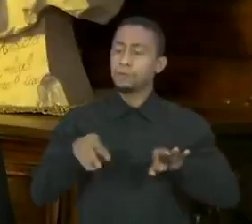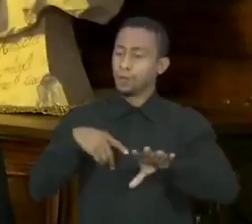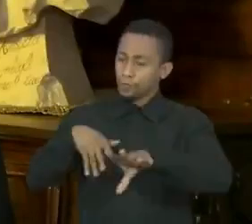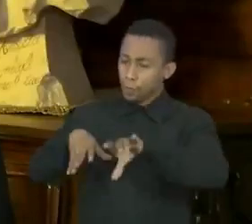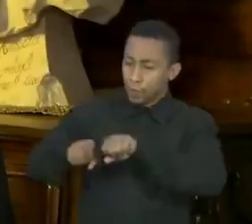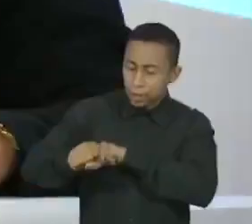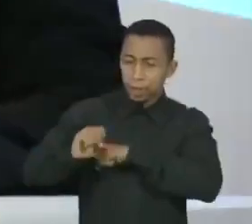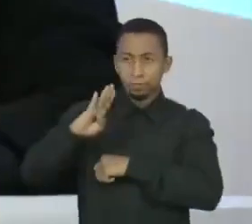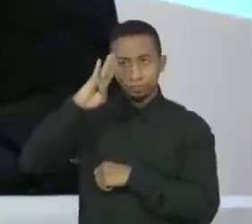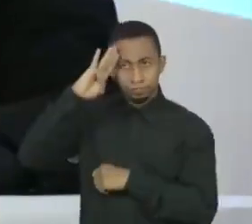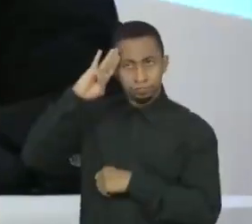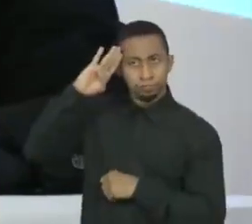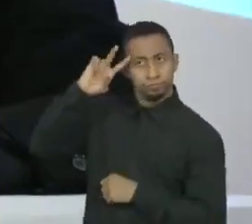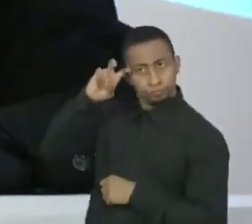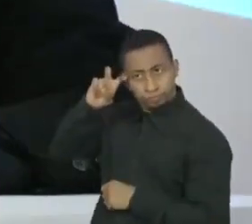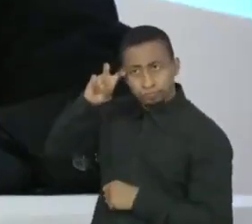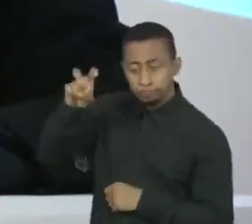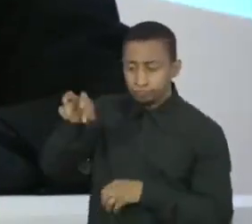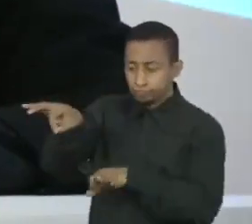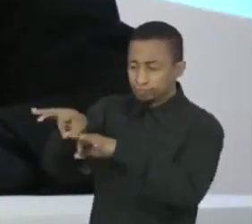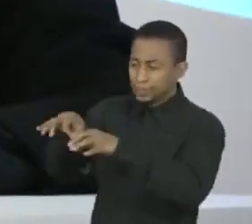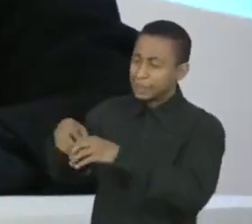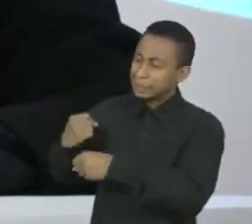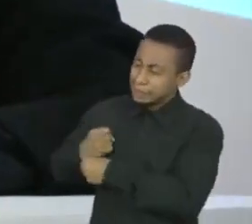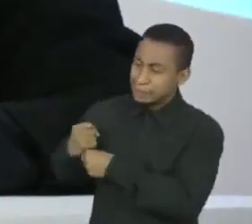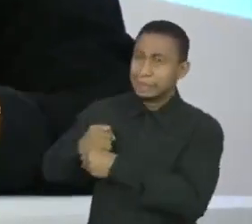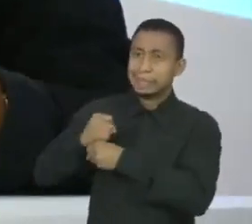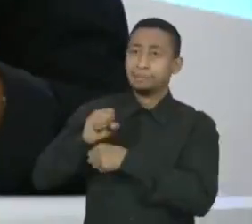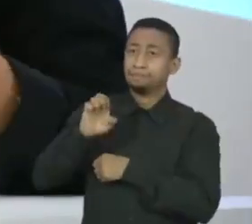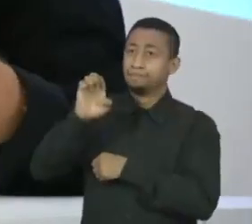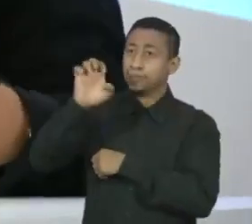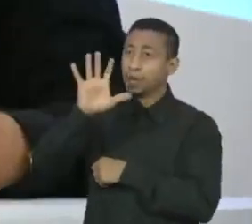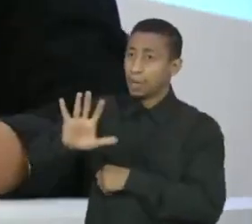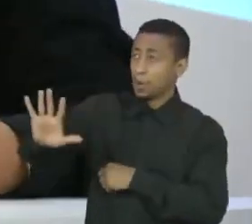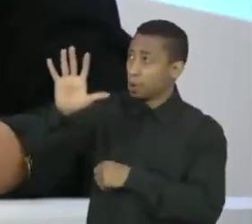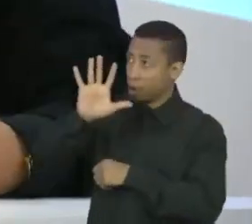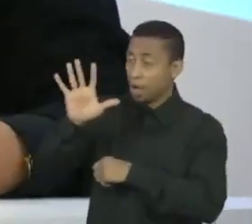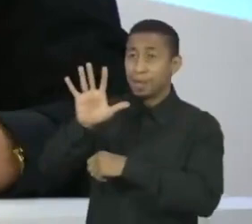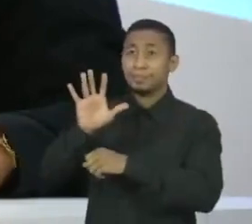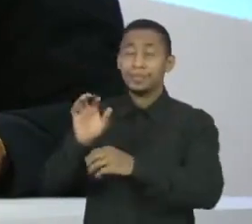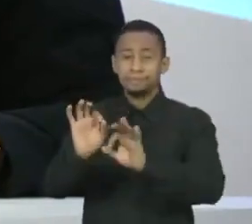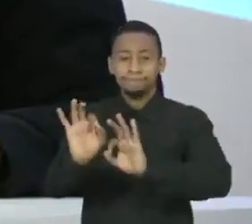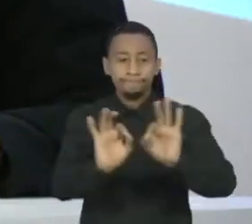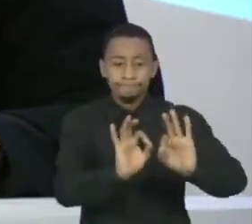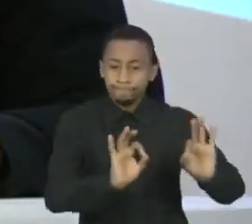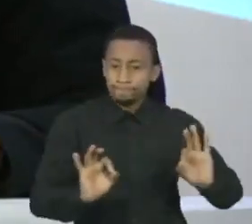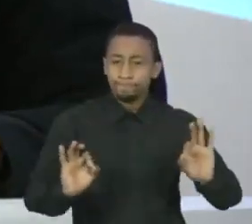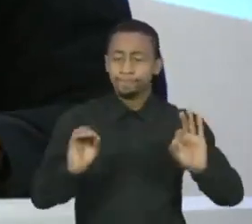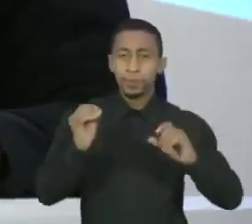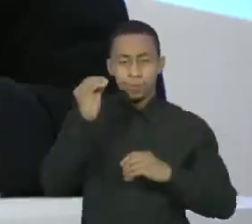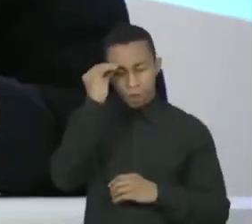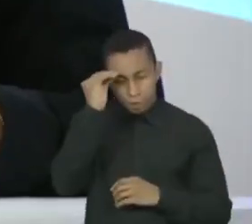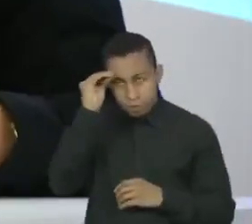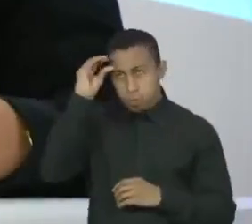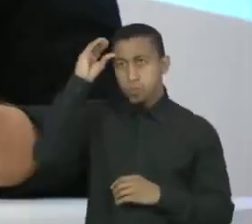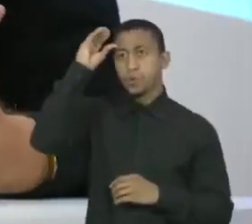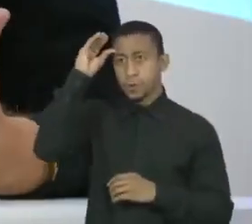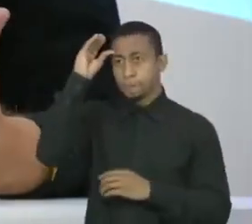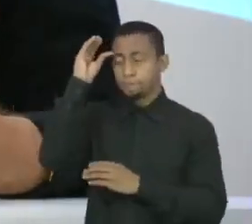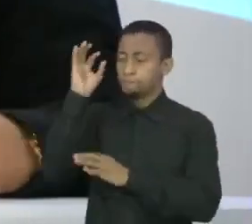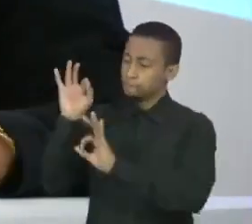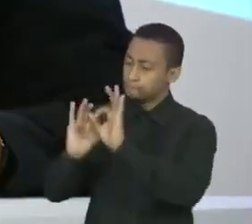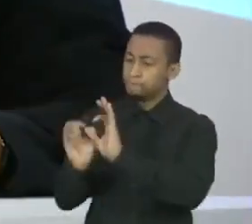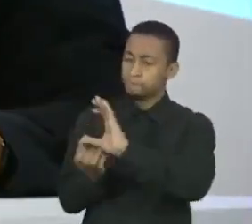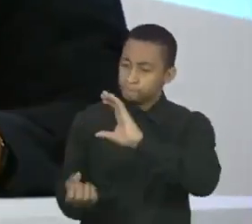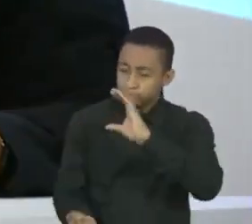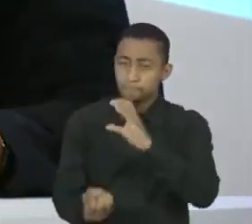bastante presente ao longo de vários séculos na Europa, construiu conhecimento, né? Participou do